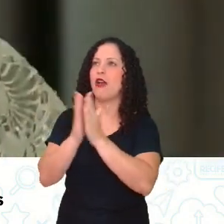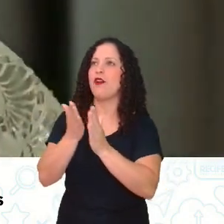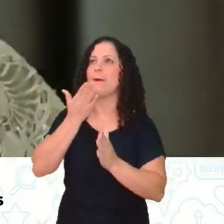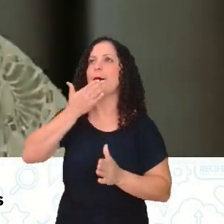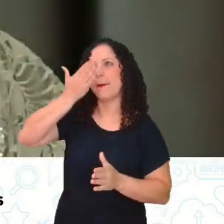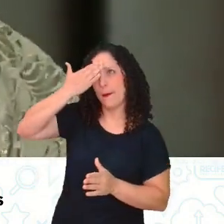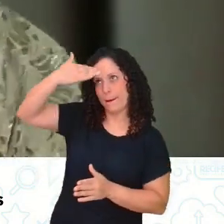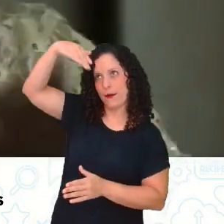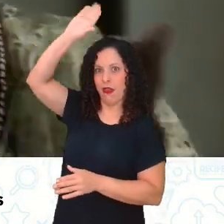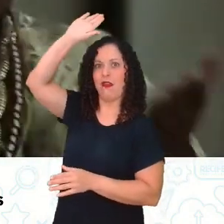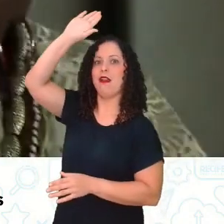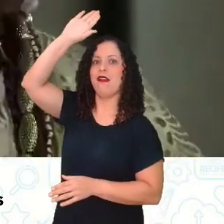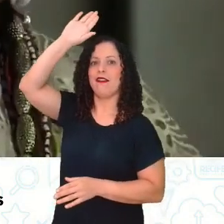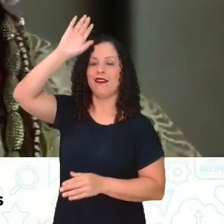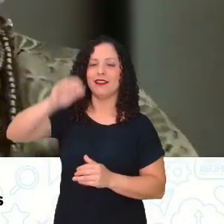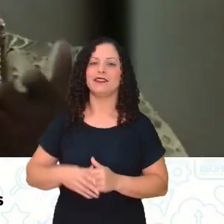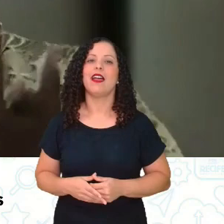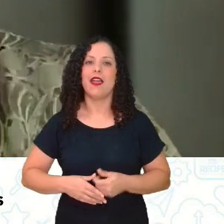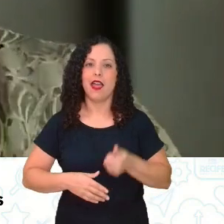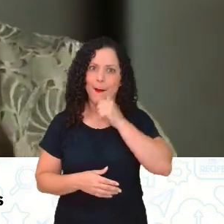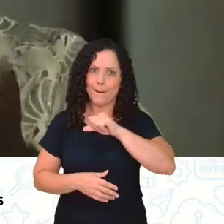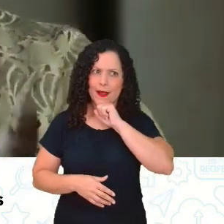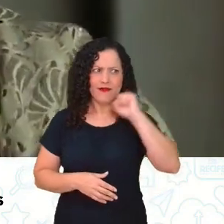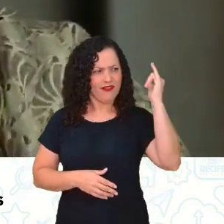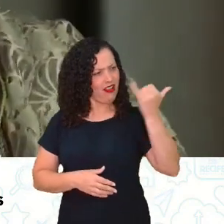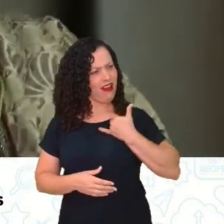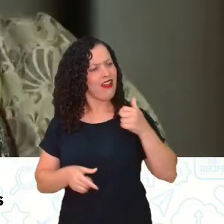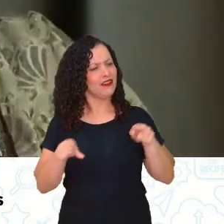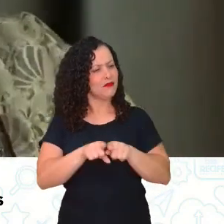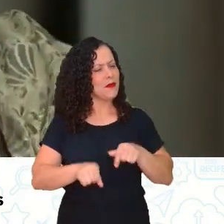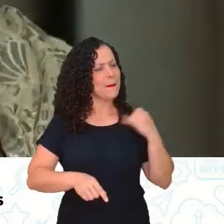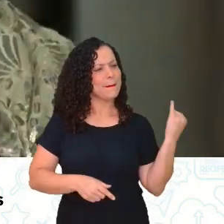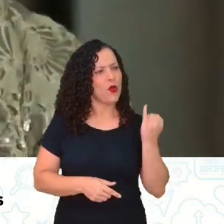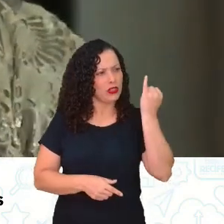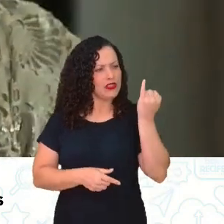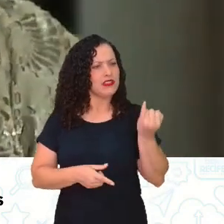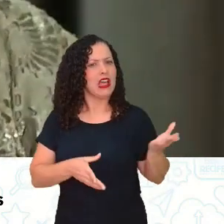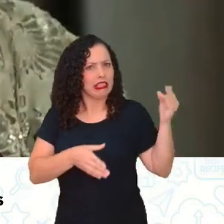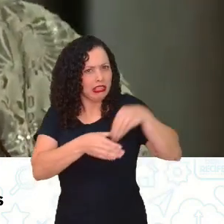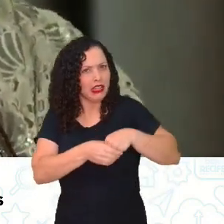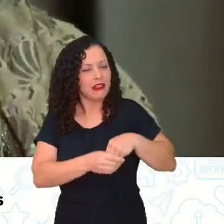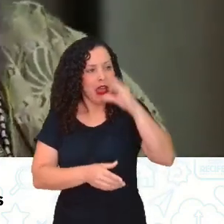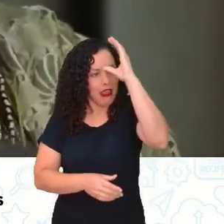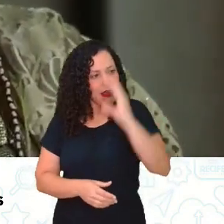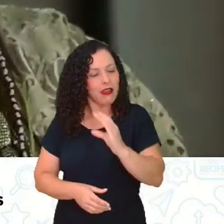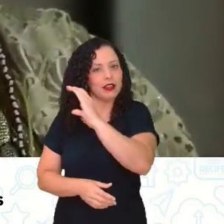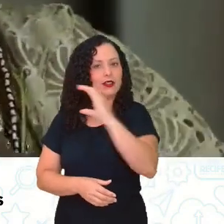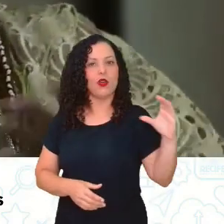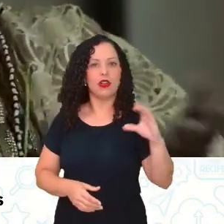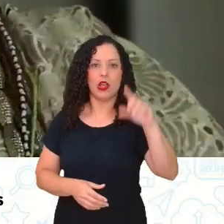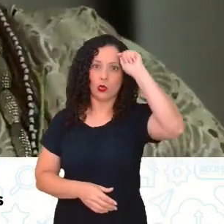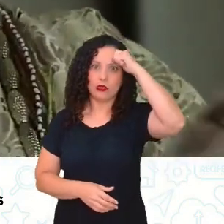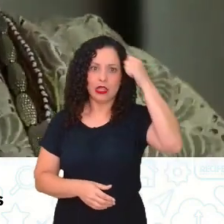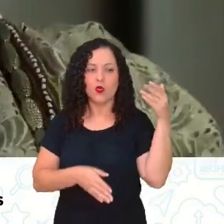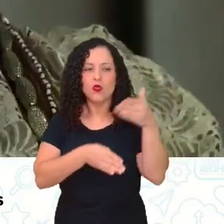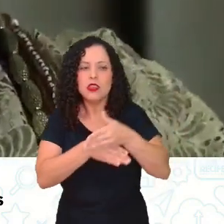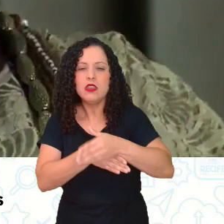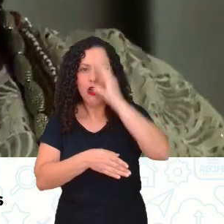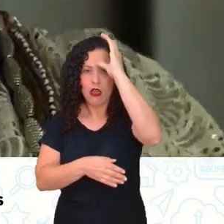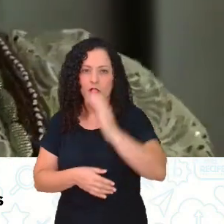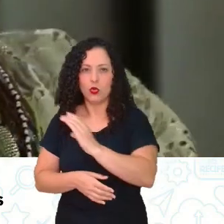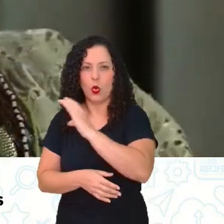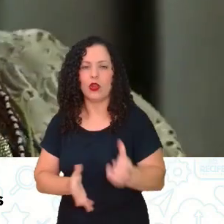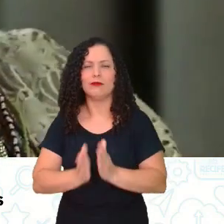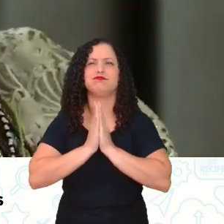Minha mãe também me falava da importância de se participar de uma irmandade católica. Os negros se socorriam nela na hora de uma